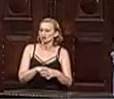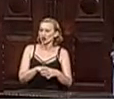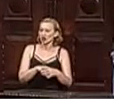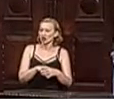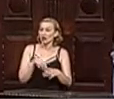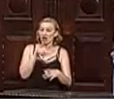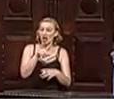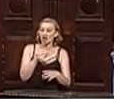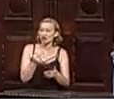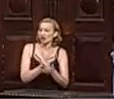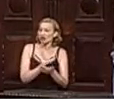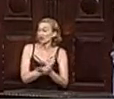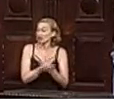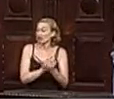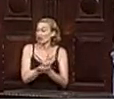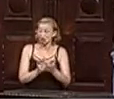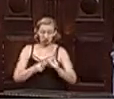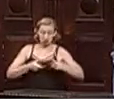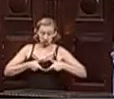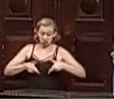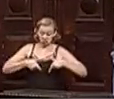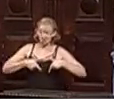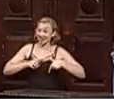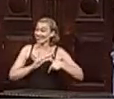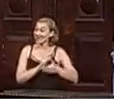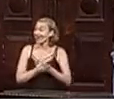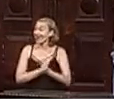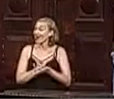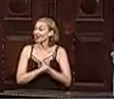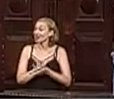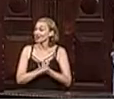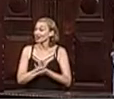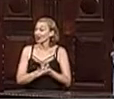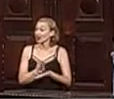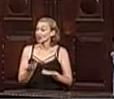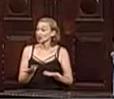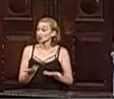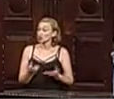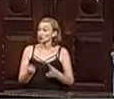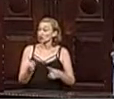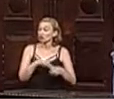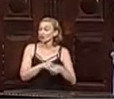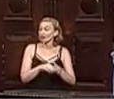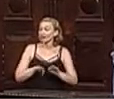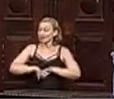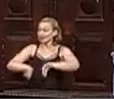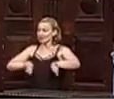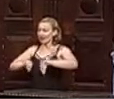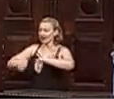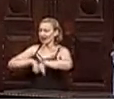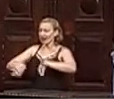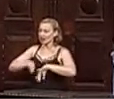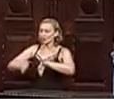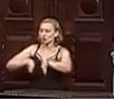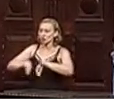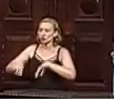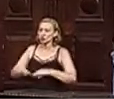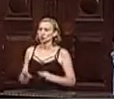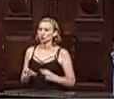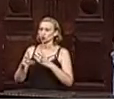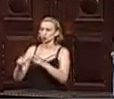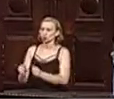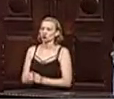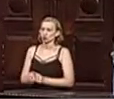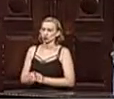de pagamento, sem o devido registro no balanço do clube. Votaram em separados e, óbvio, praticamente todos no candidato